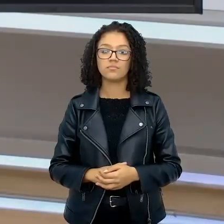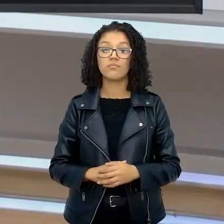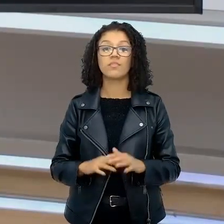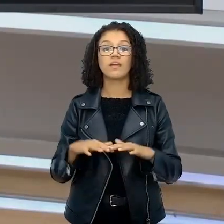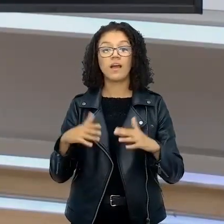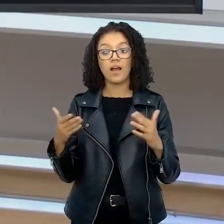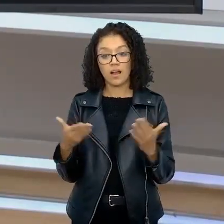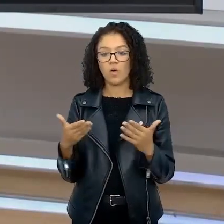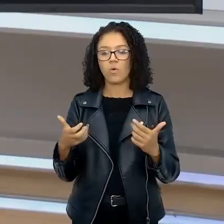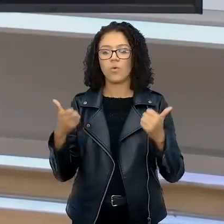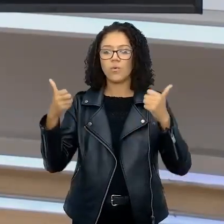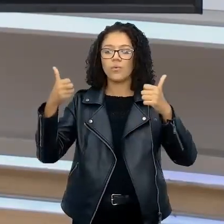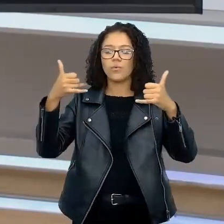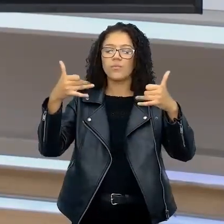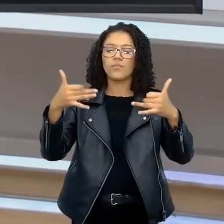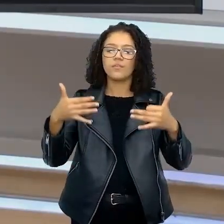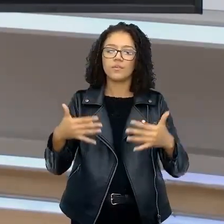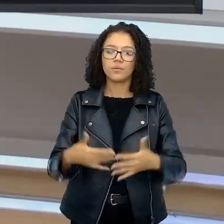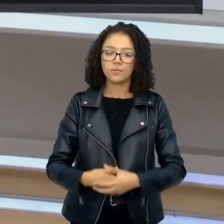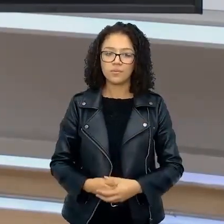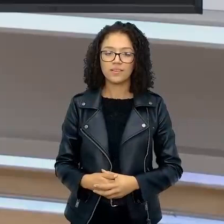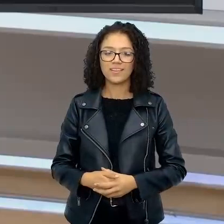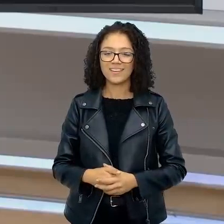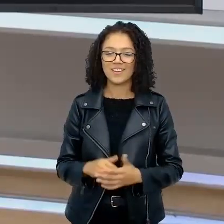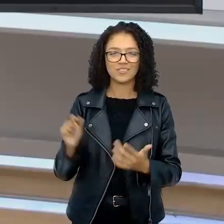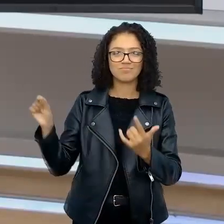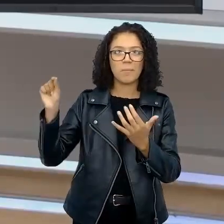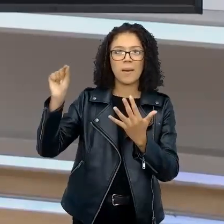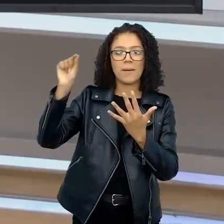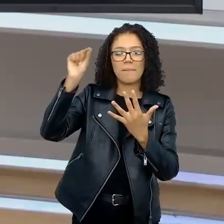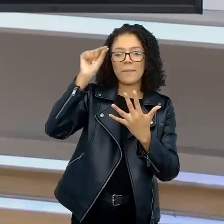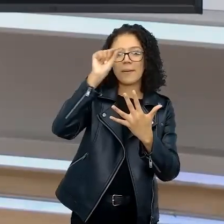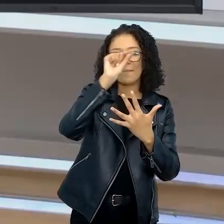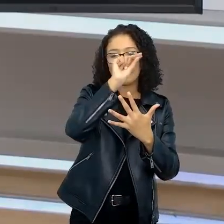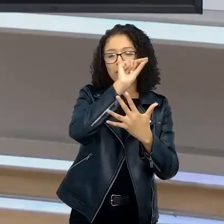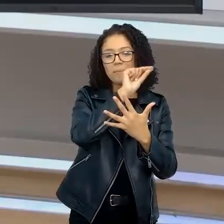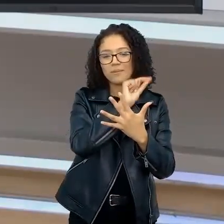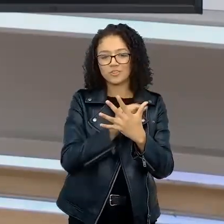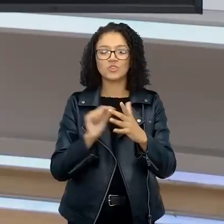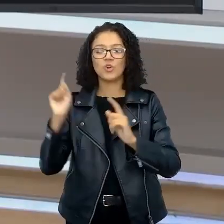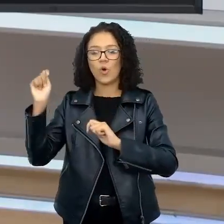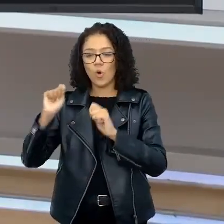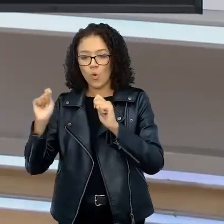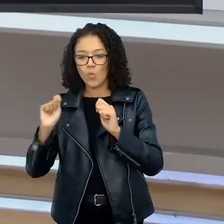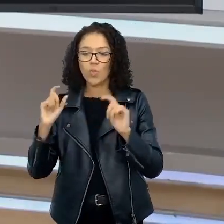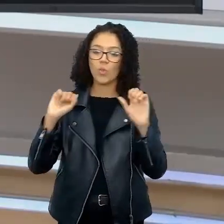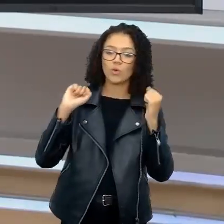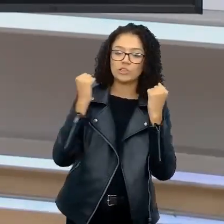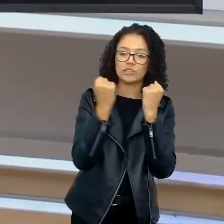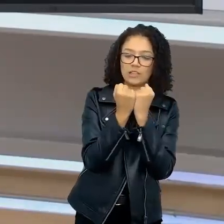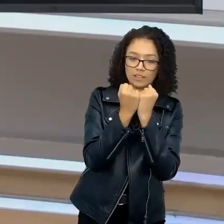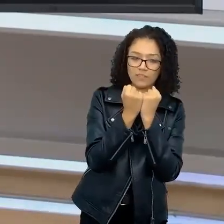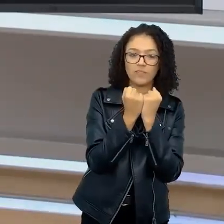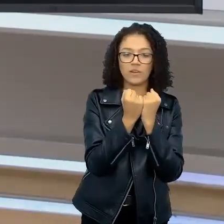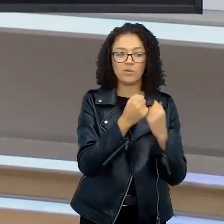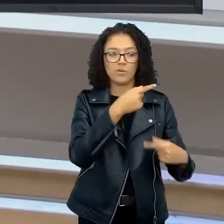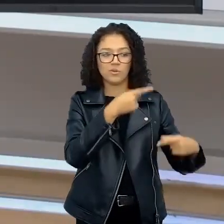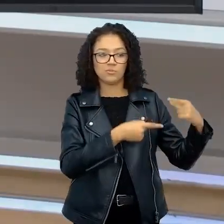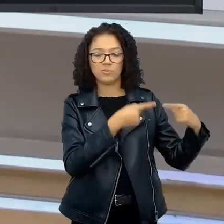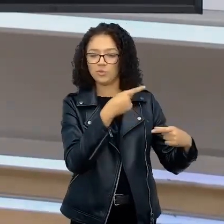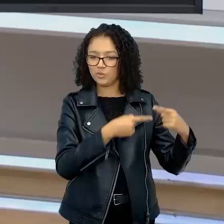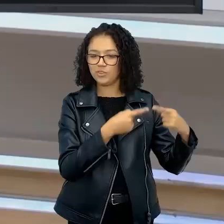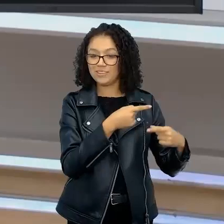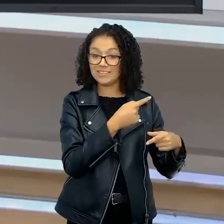Agora a gente vai entrar pensando, né? A gente falou em todas as áreas, né? A gente tem a área de controle, de defesa, de promoção ali dos serviços que